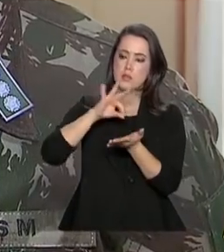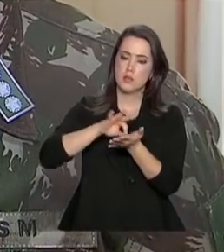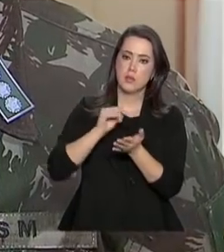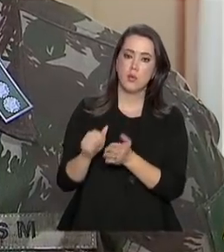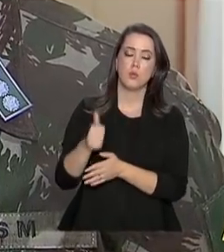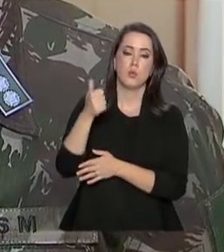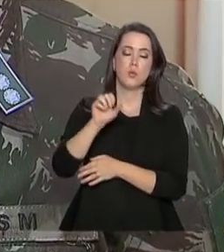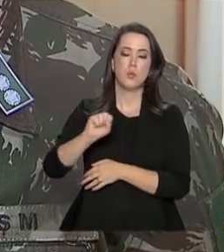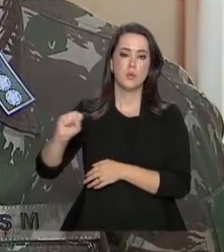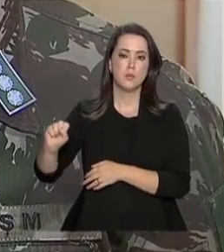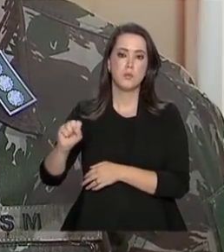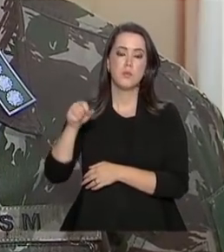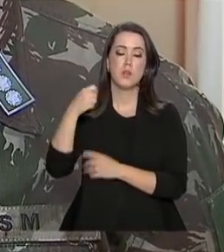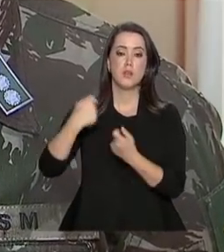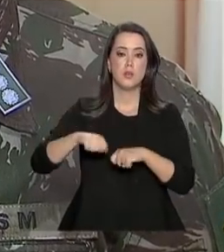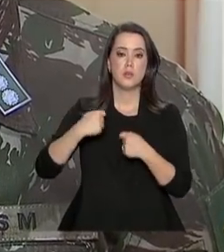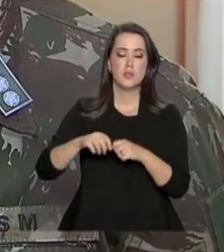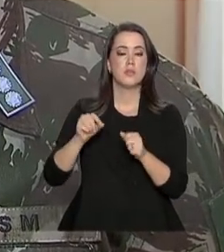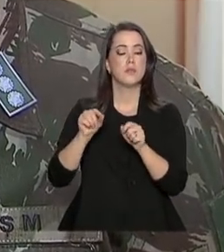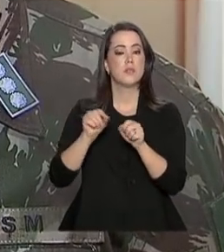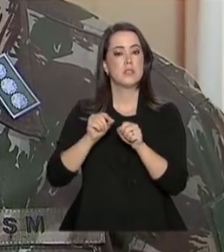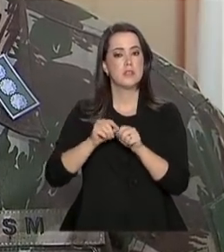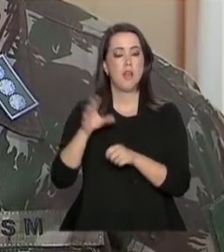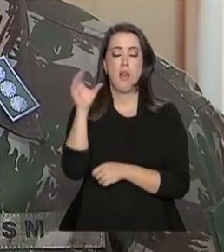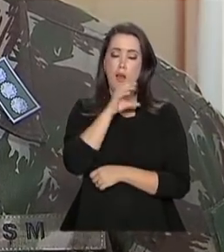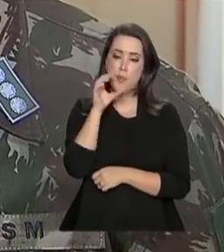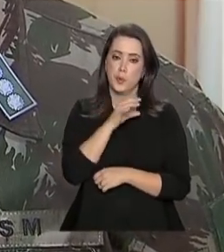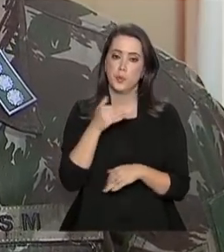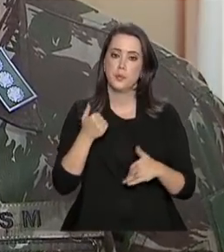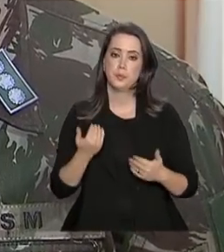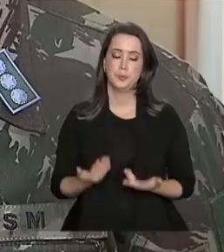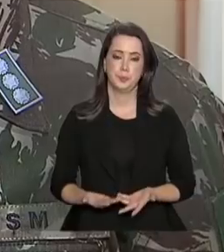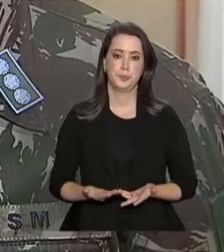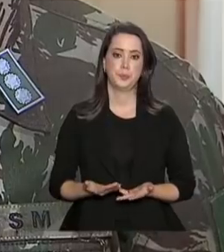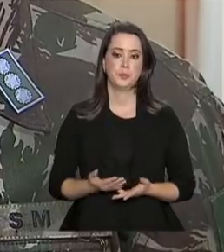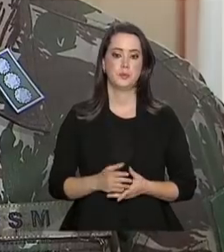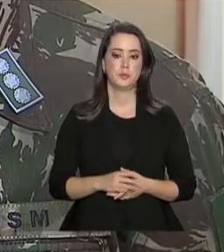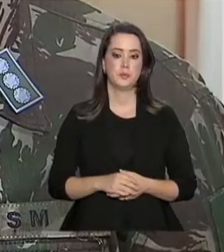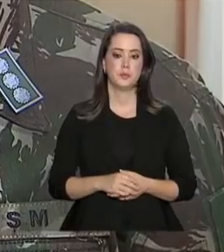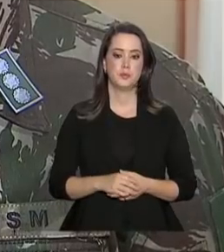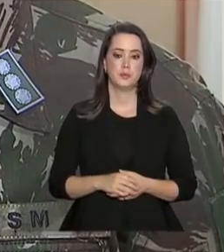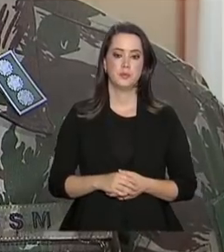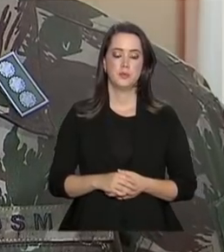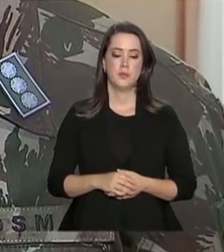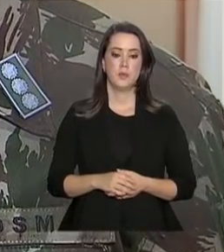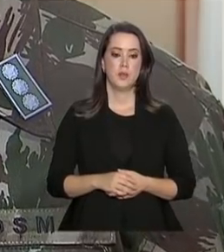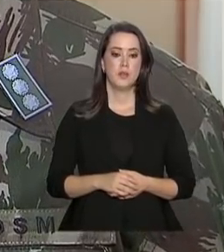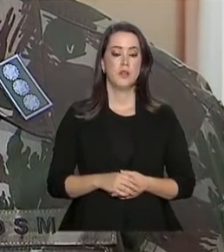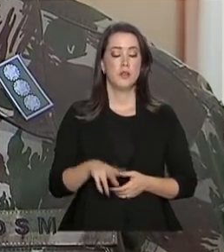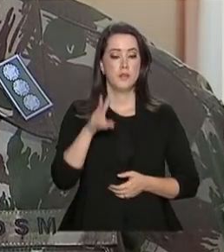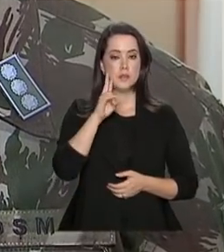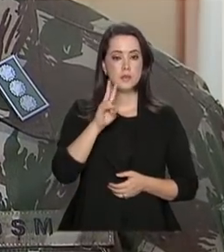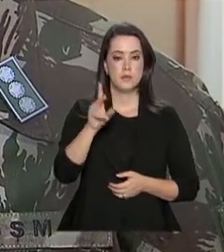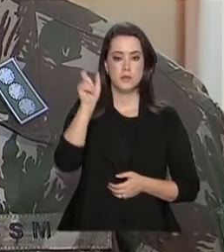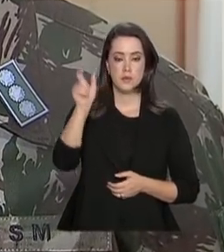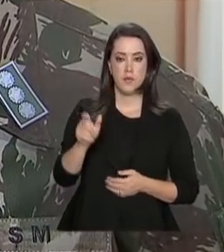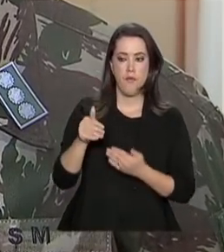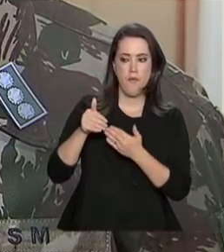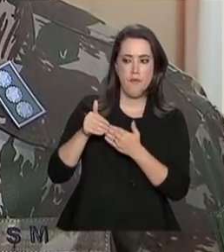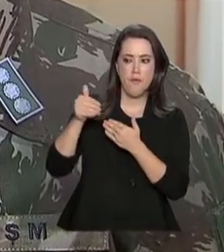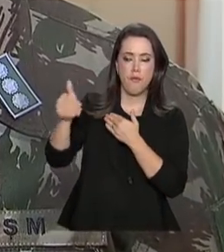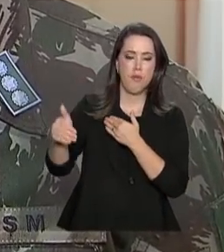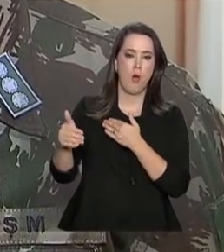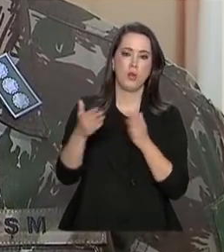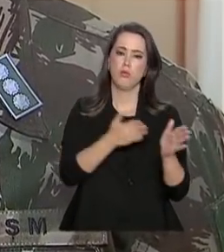primeiro semestre e deverá executá lo o quanto antes né e ele vai ser considerado fora do